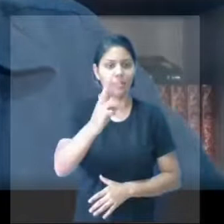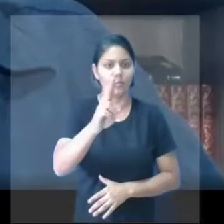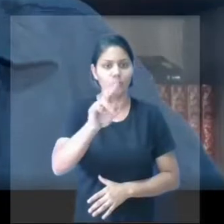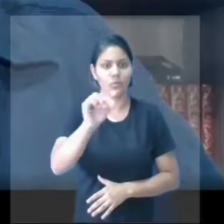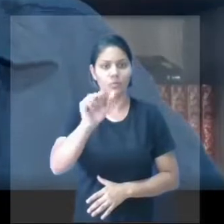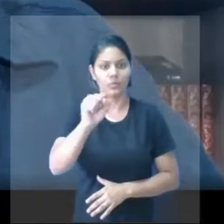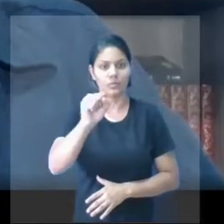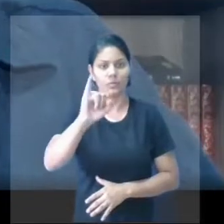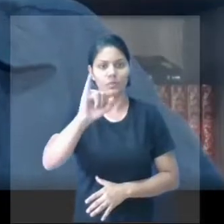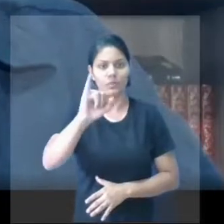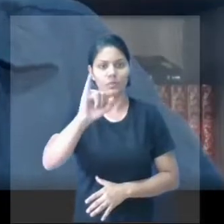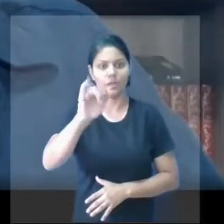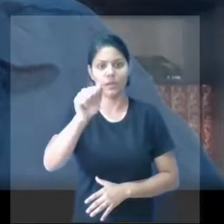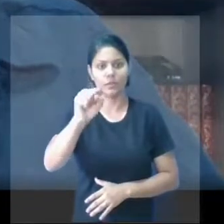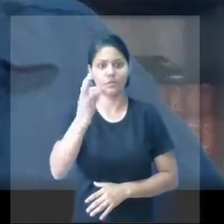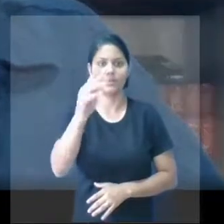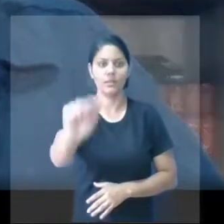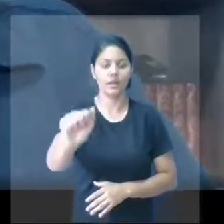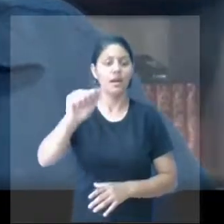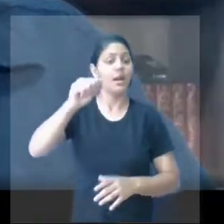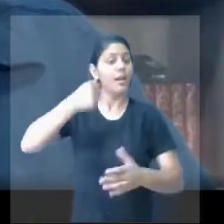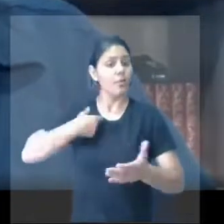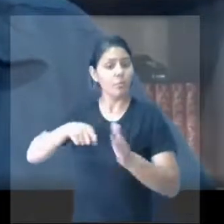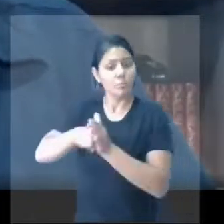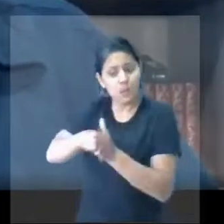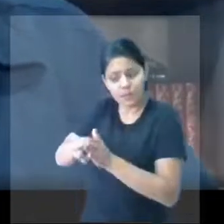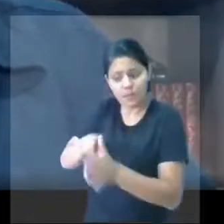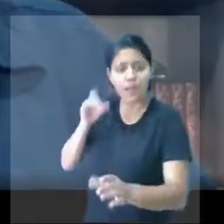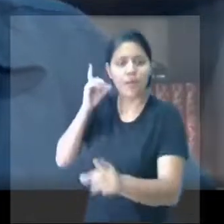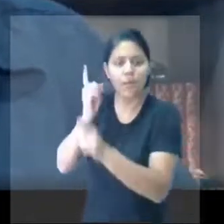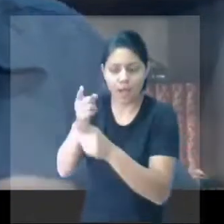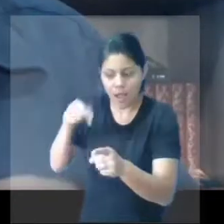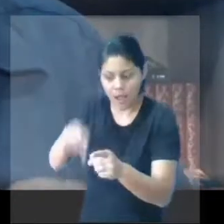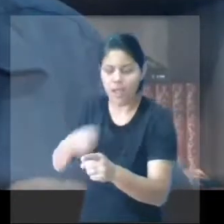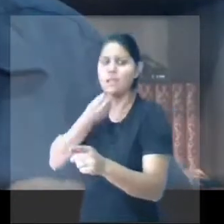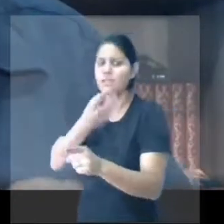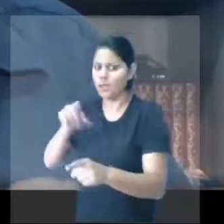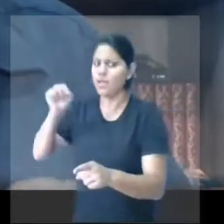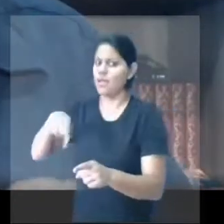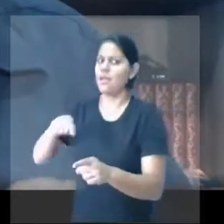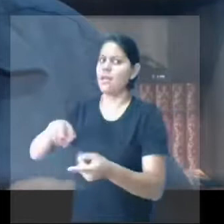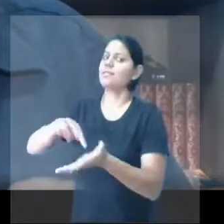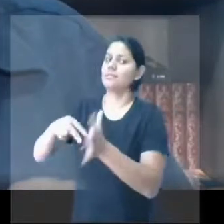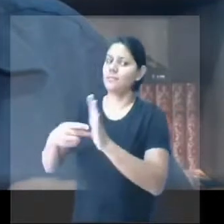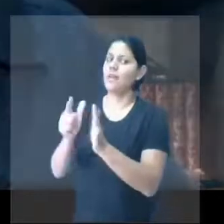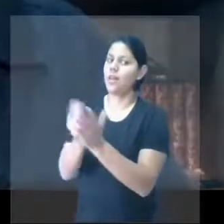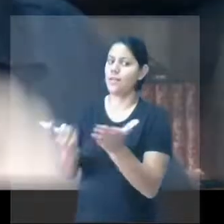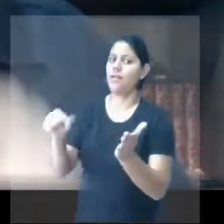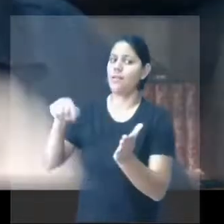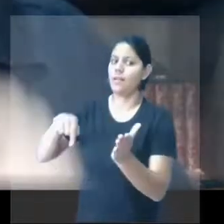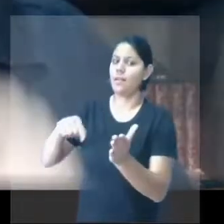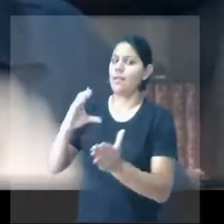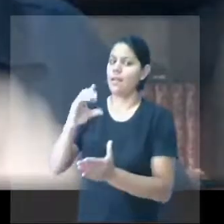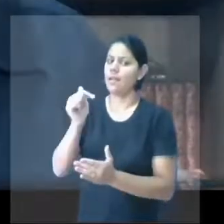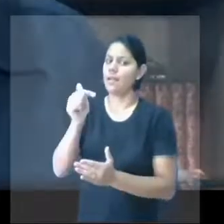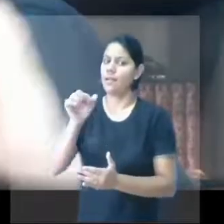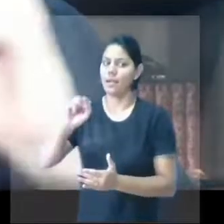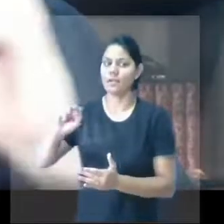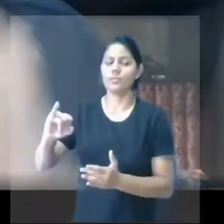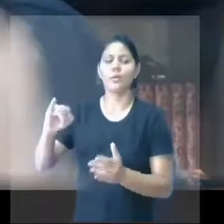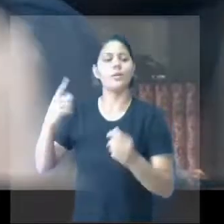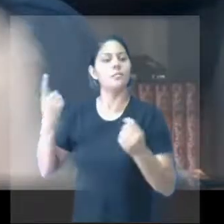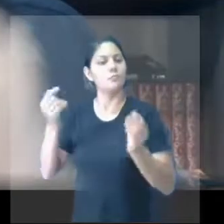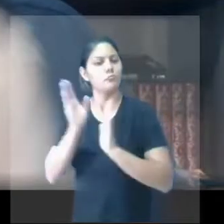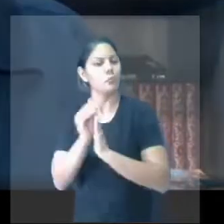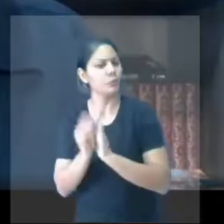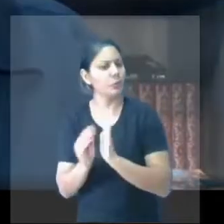definir se aquela obra é clássica ou não, né? Isso é bem interessante. Então, verificando quanto ao tempo, quanto ao conteúdo, quanto a esse